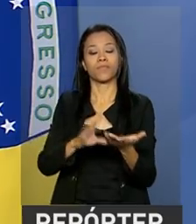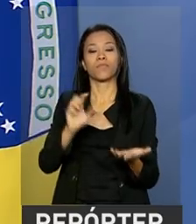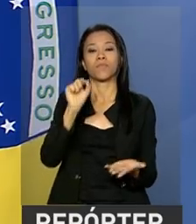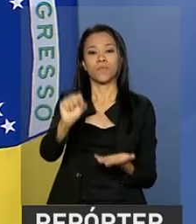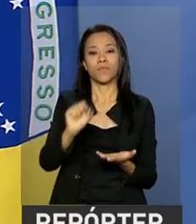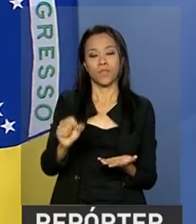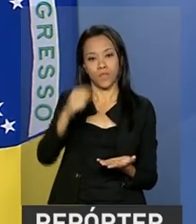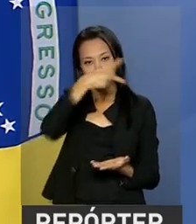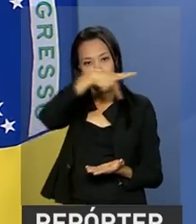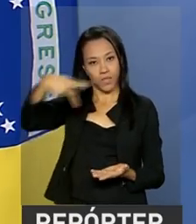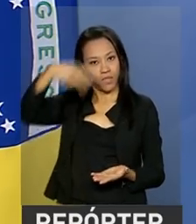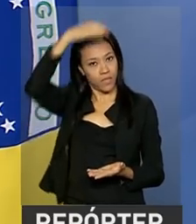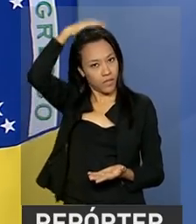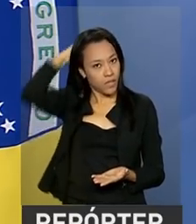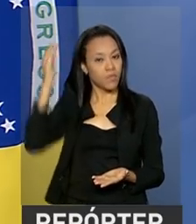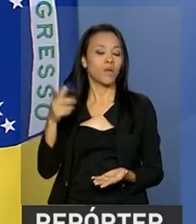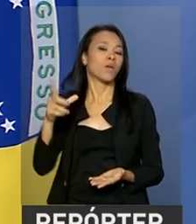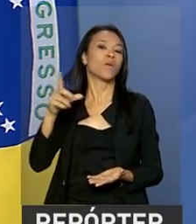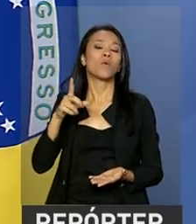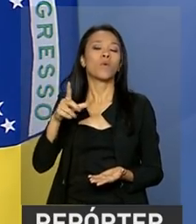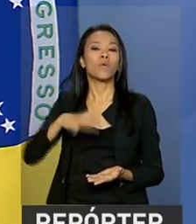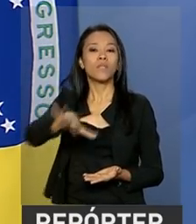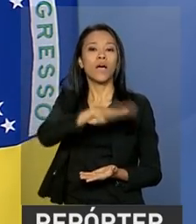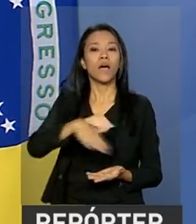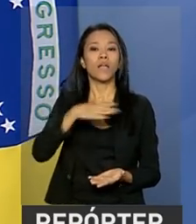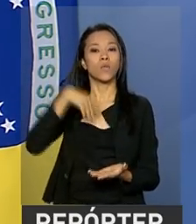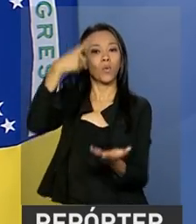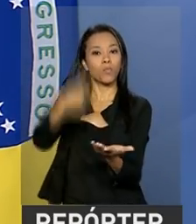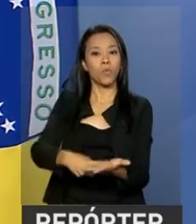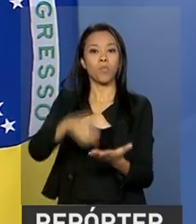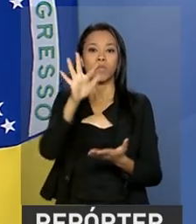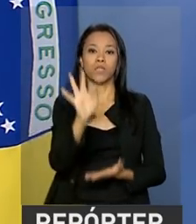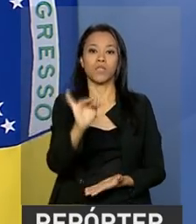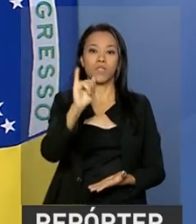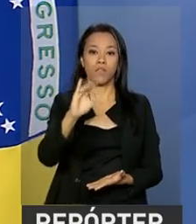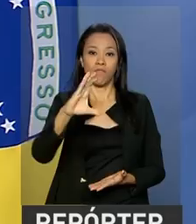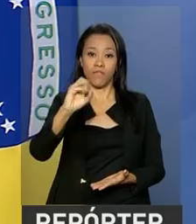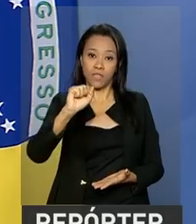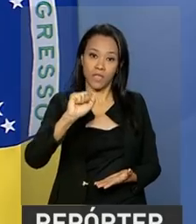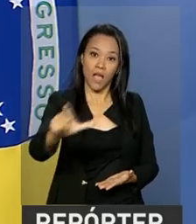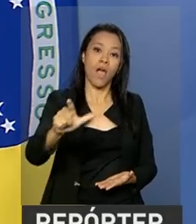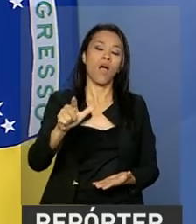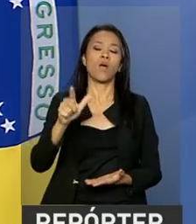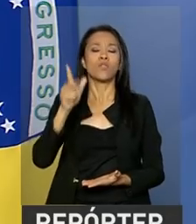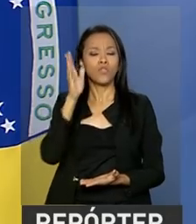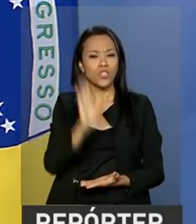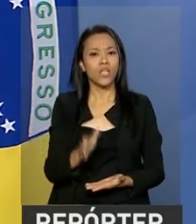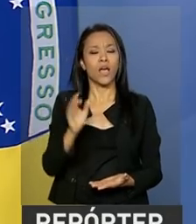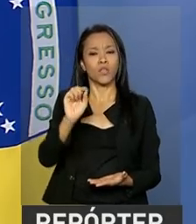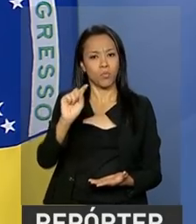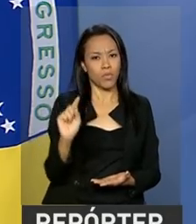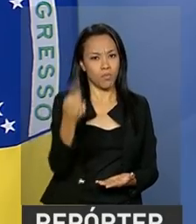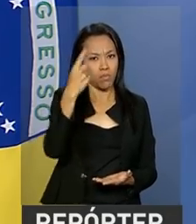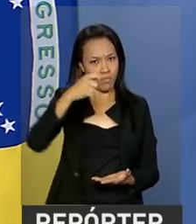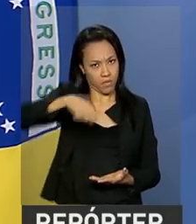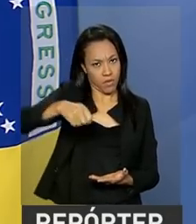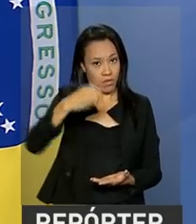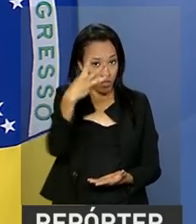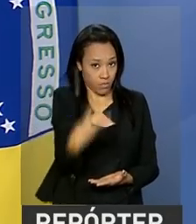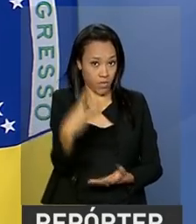com responsabilidade fiscal permitiu superar de forma exitosa já a partir do primeiro trimestre de